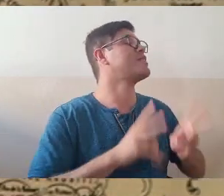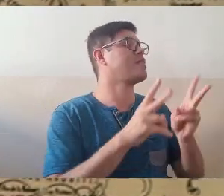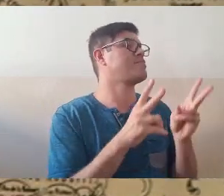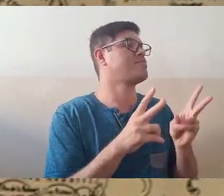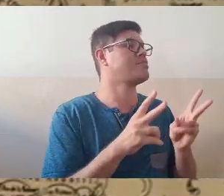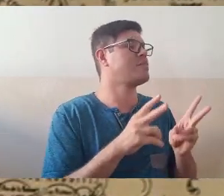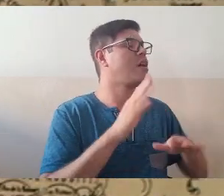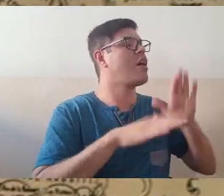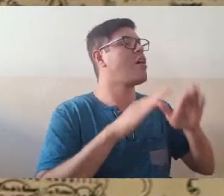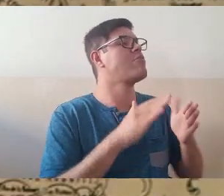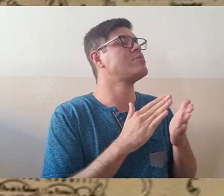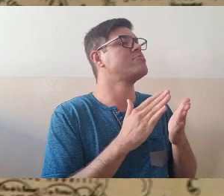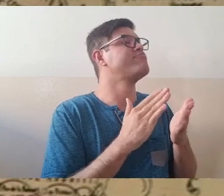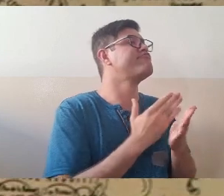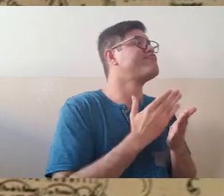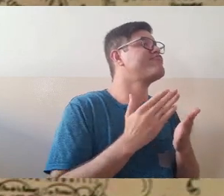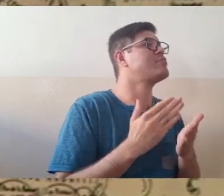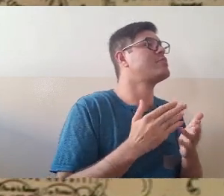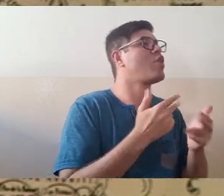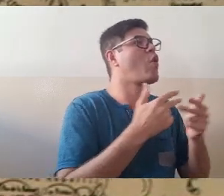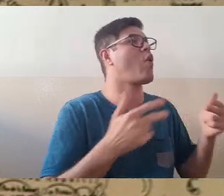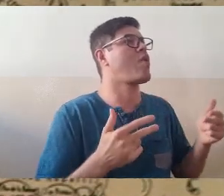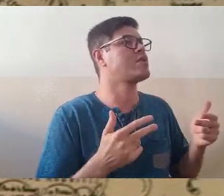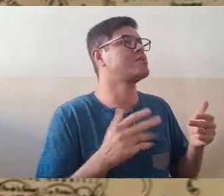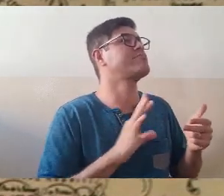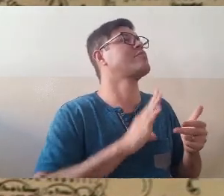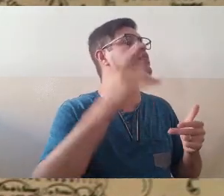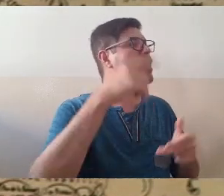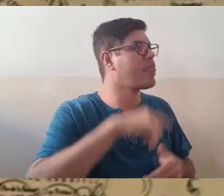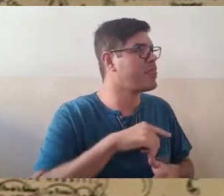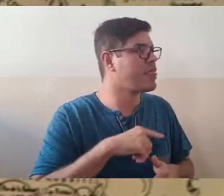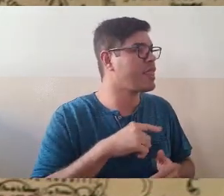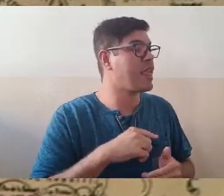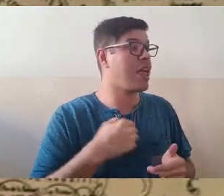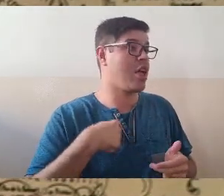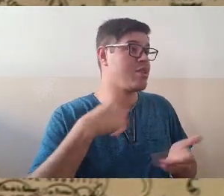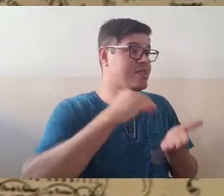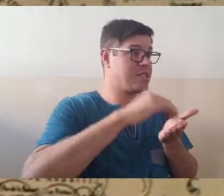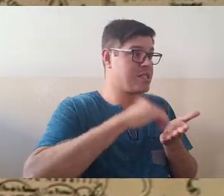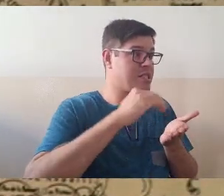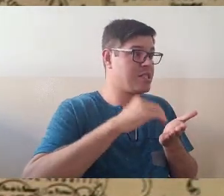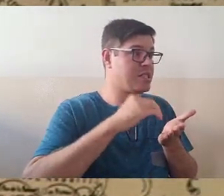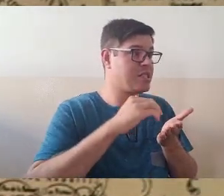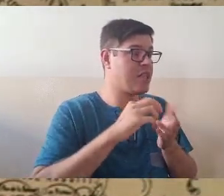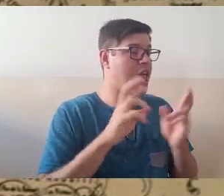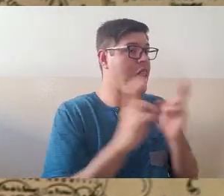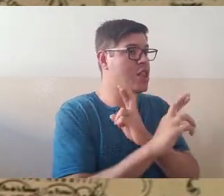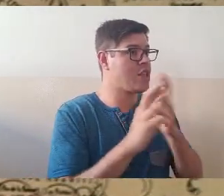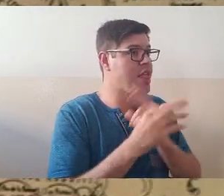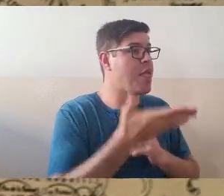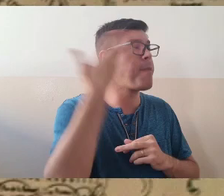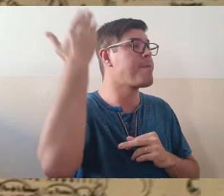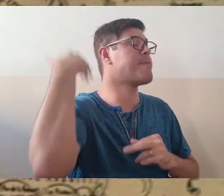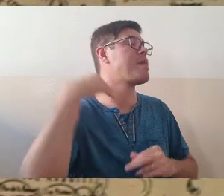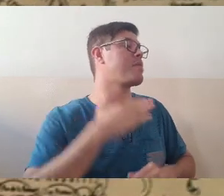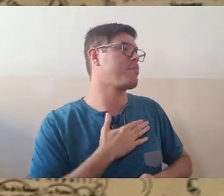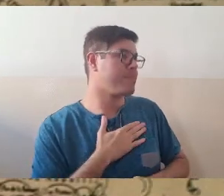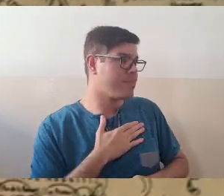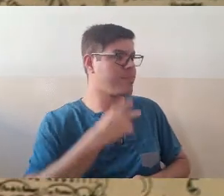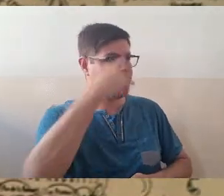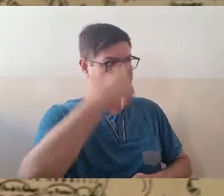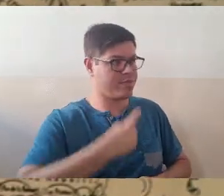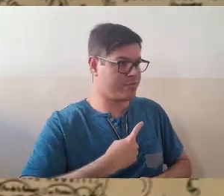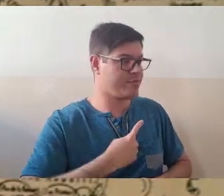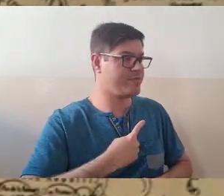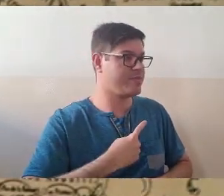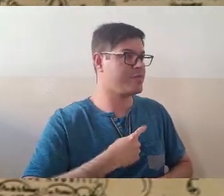algumas coisas que acontecem hoje, estando secretário, que tem uma relação direta com o meu passado. Por exemplo,